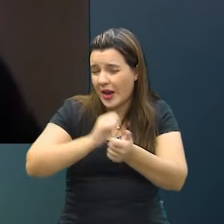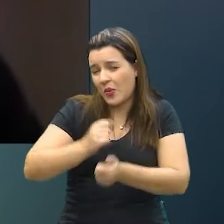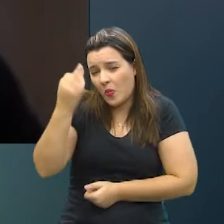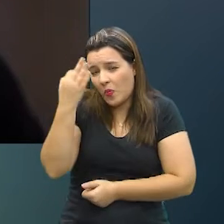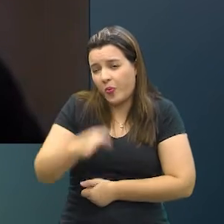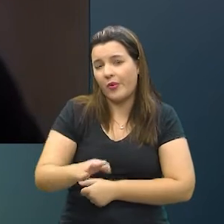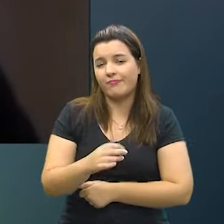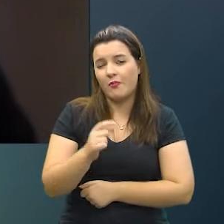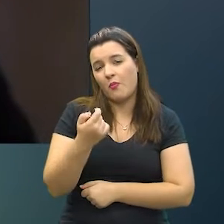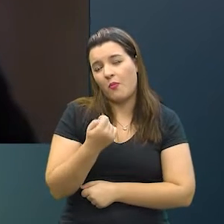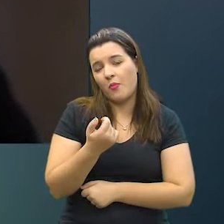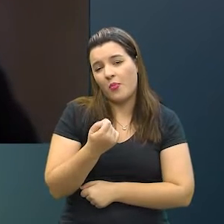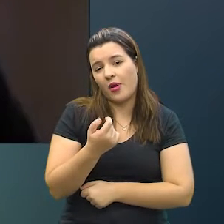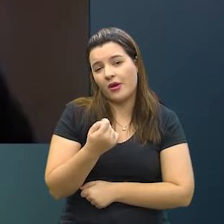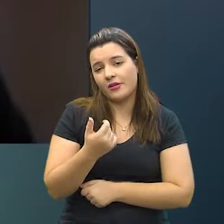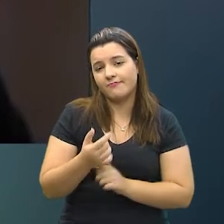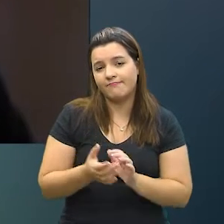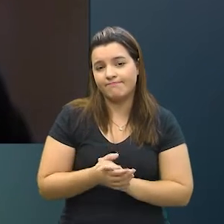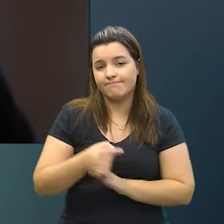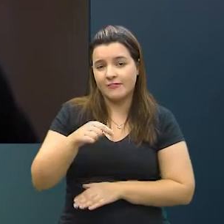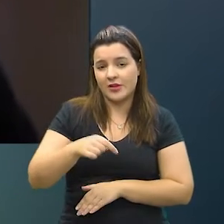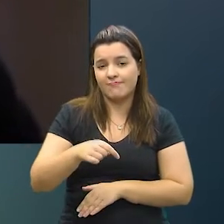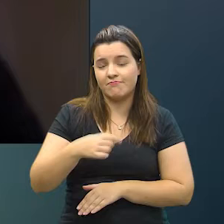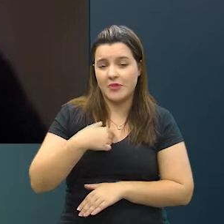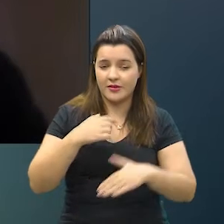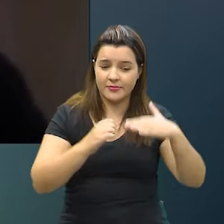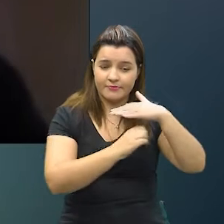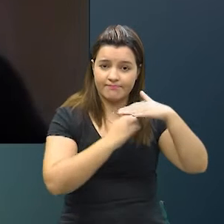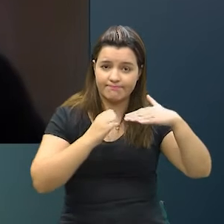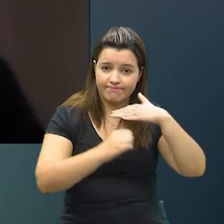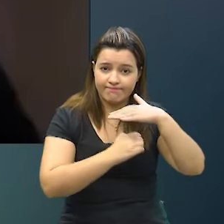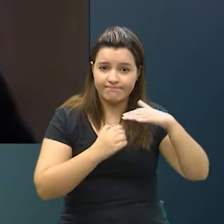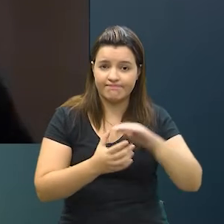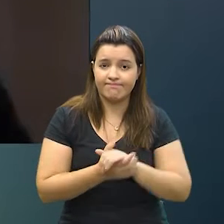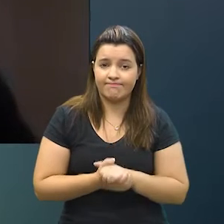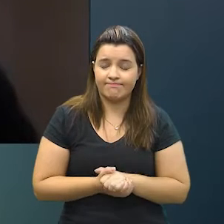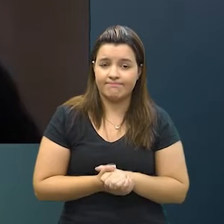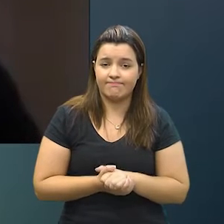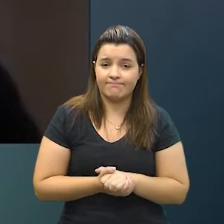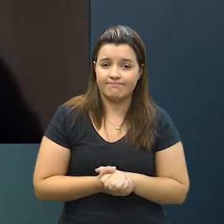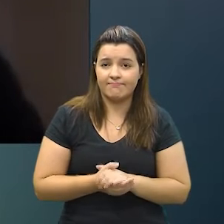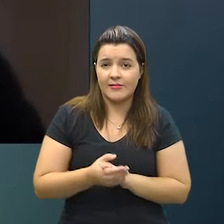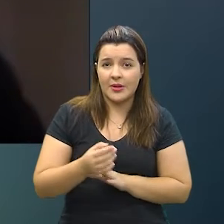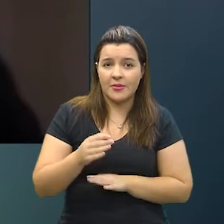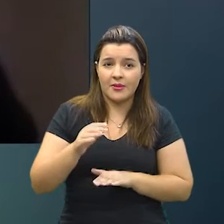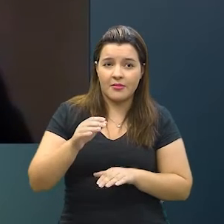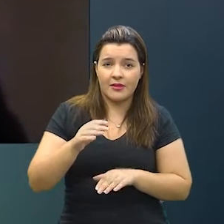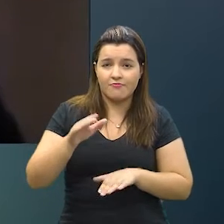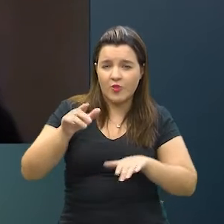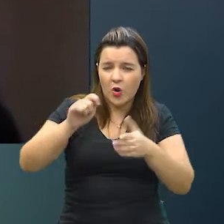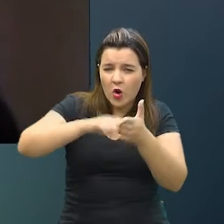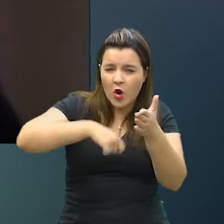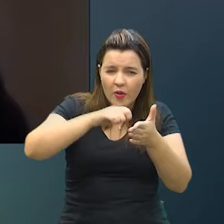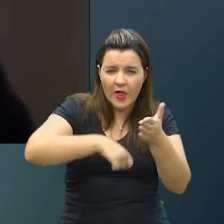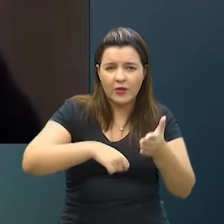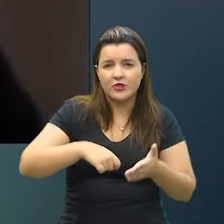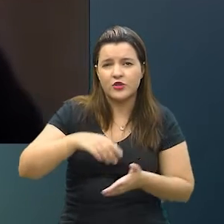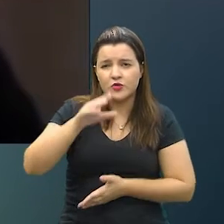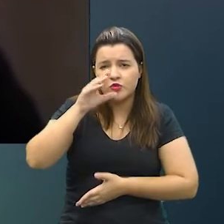profissional qualificado para executar. Então, aqui na Certos, nós geralmente pegamos profissionais mais